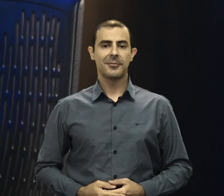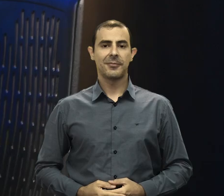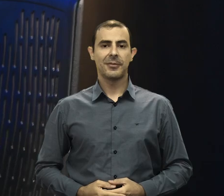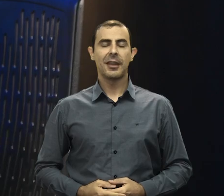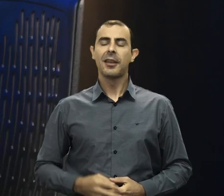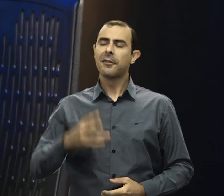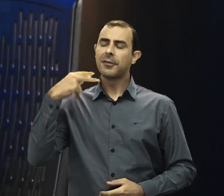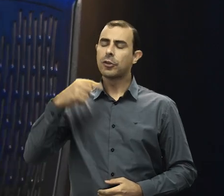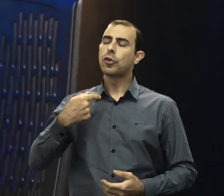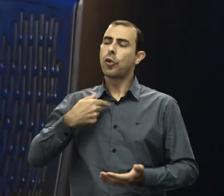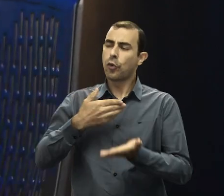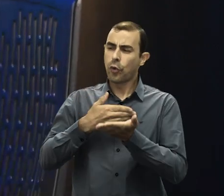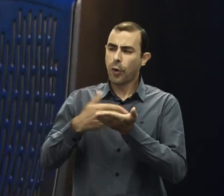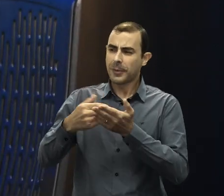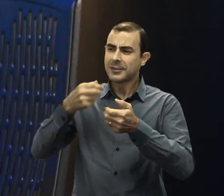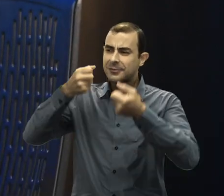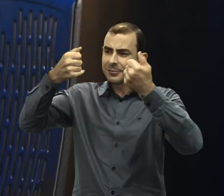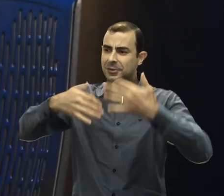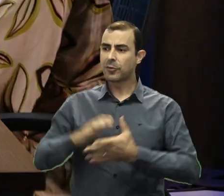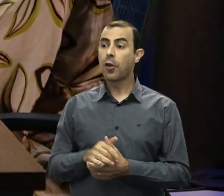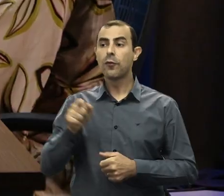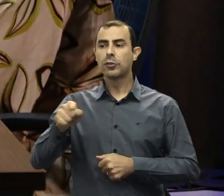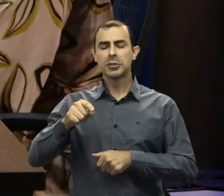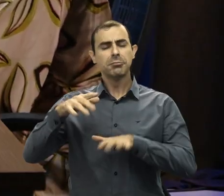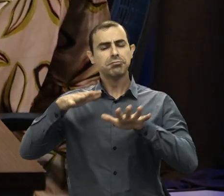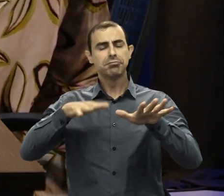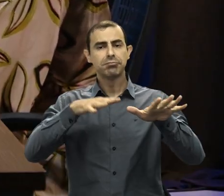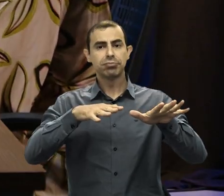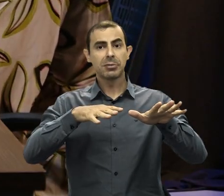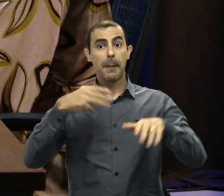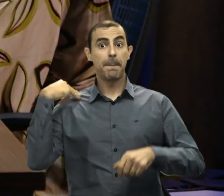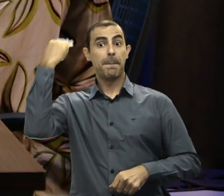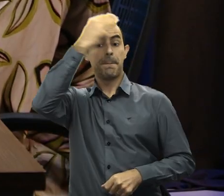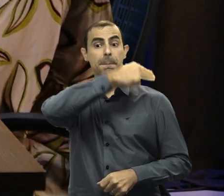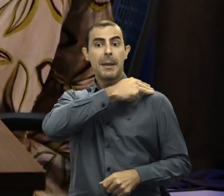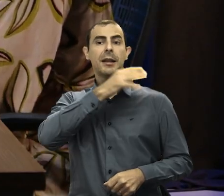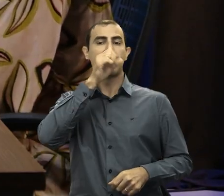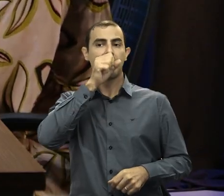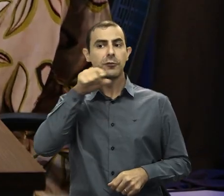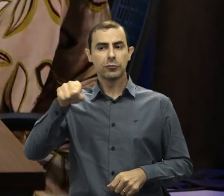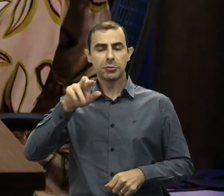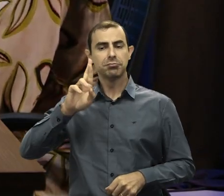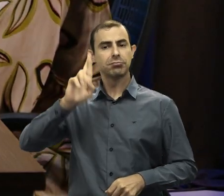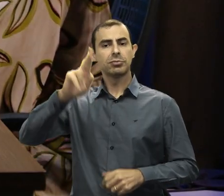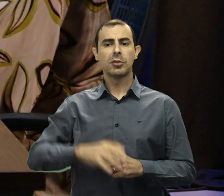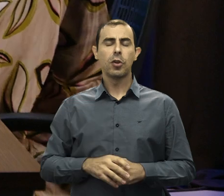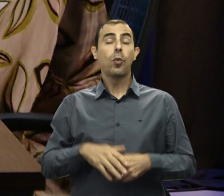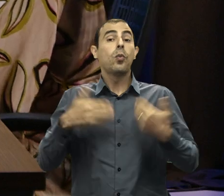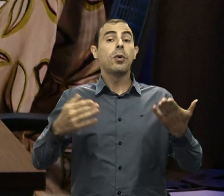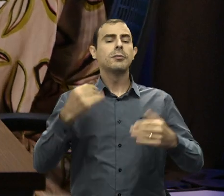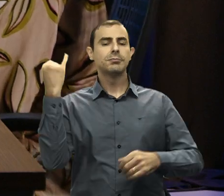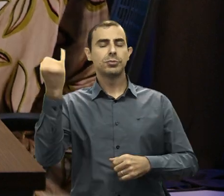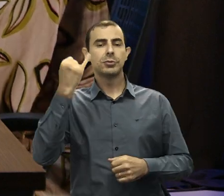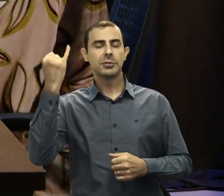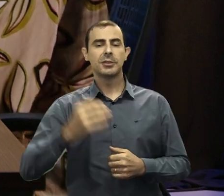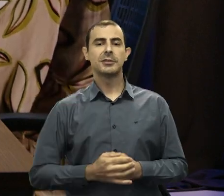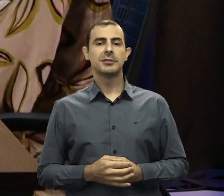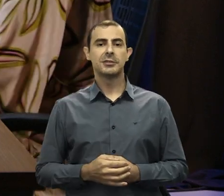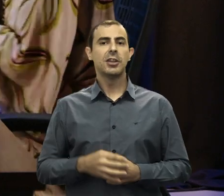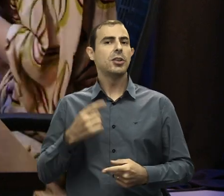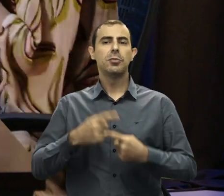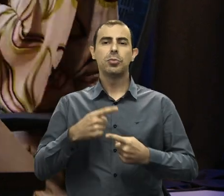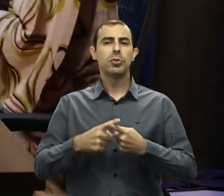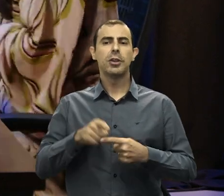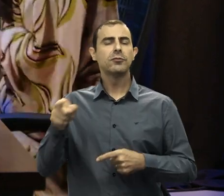Vereador, como a gente citou ali no início, você liderou essa campanha do Maio Laranja. Qual que é a importância disso e o